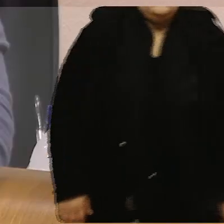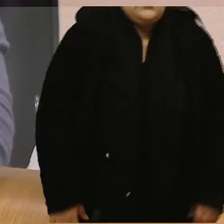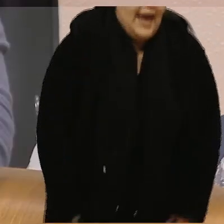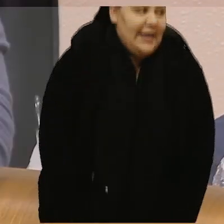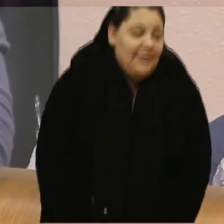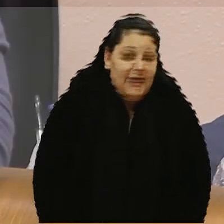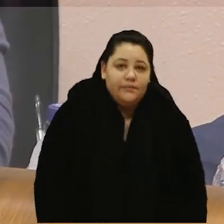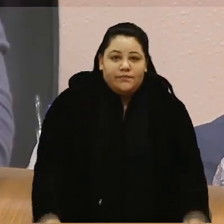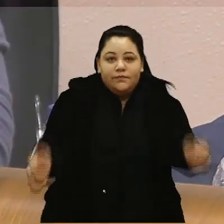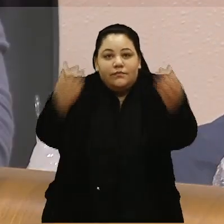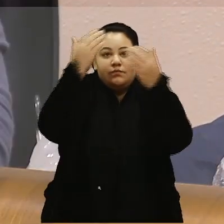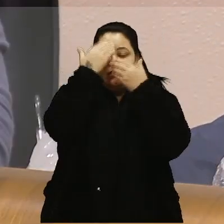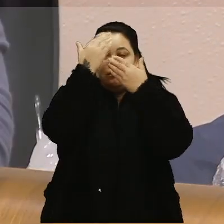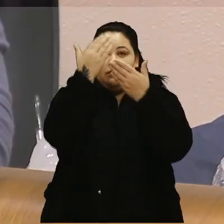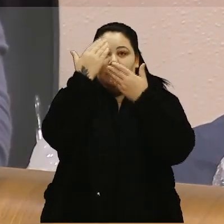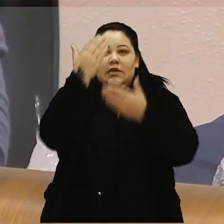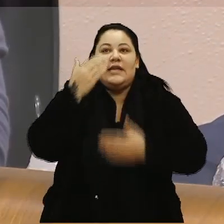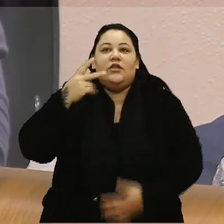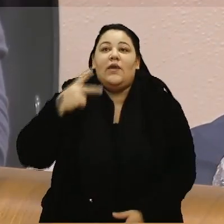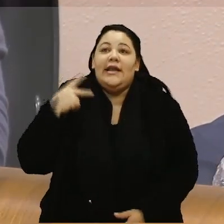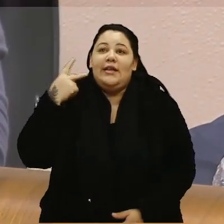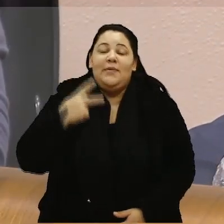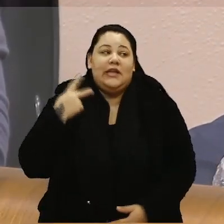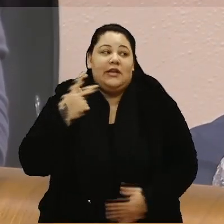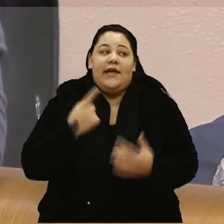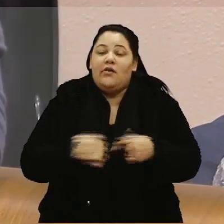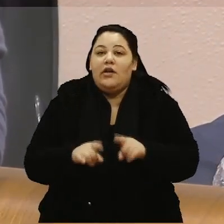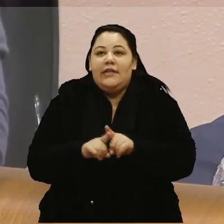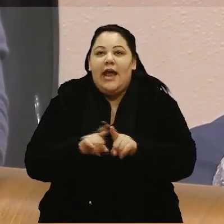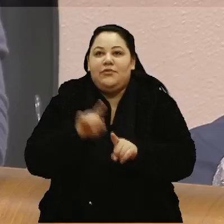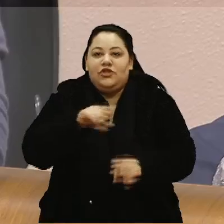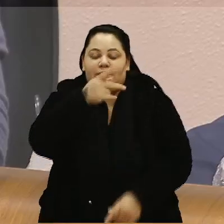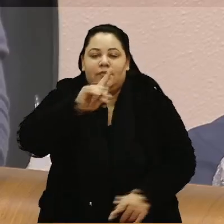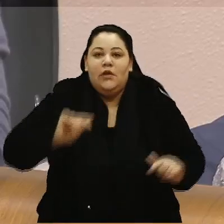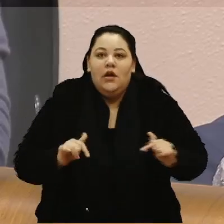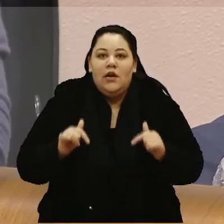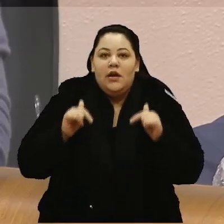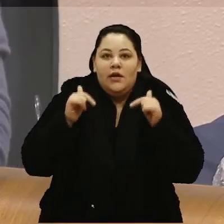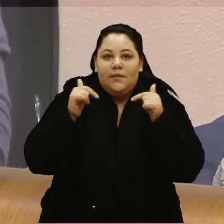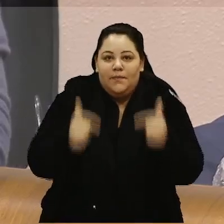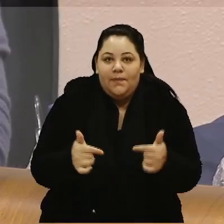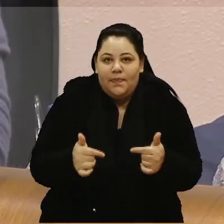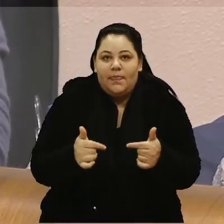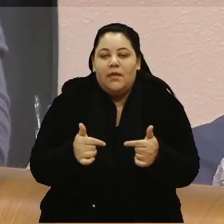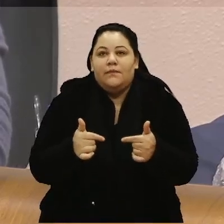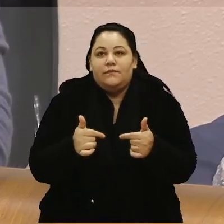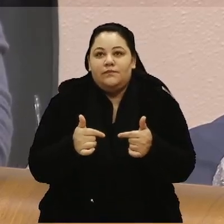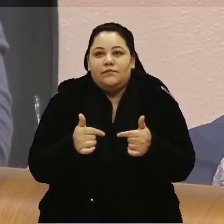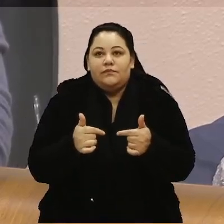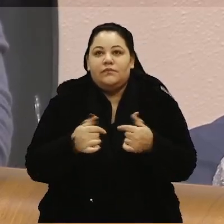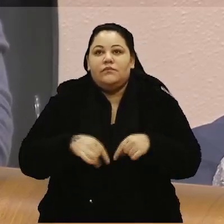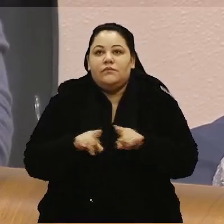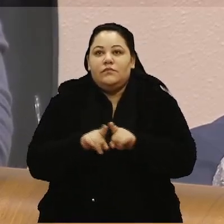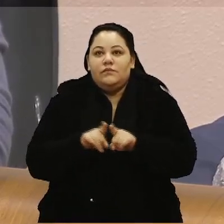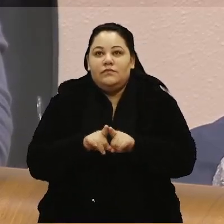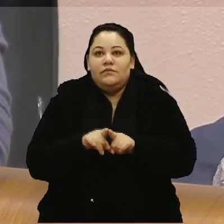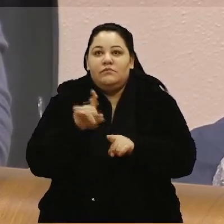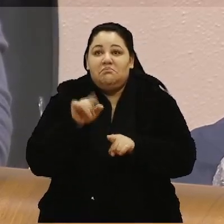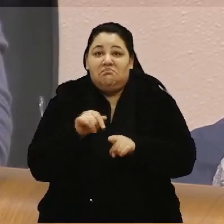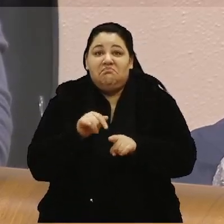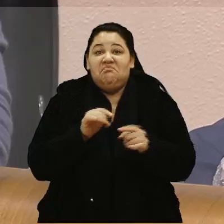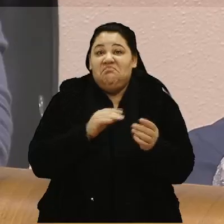sociais. Aqui, parabéns pela sua atitude, solidariedade à família, né, pelo passamento. E, de fato, é importante,